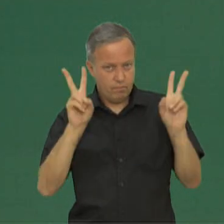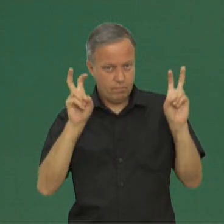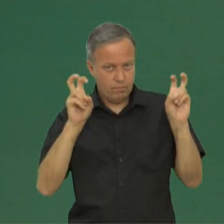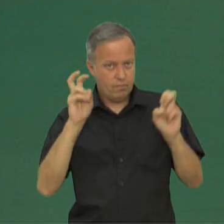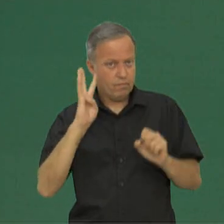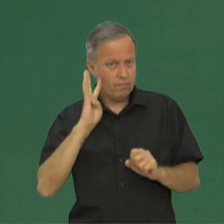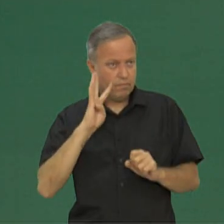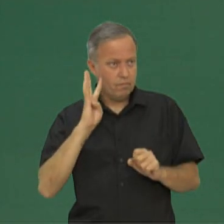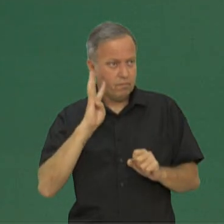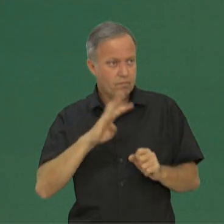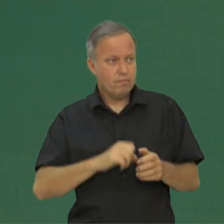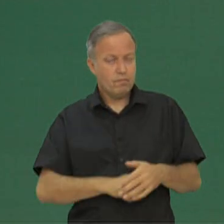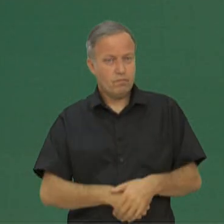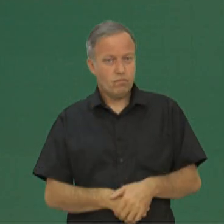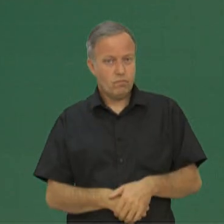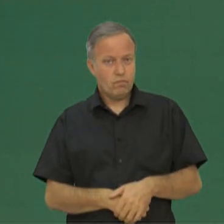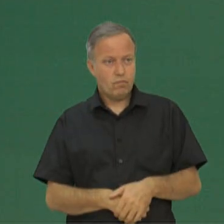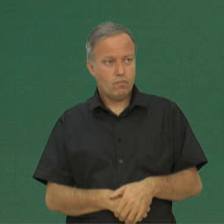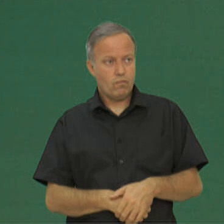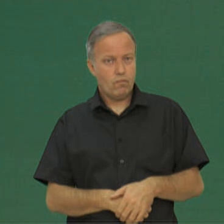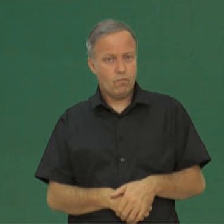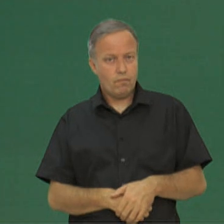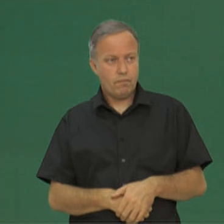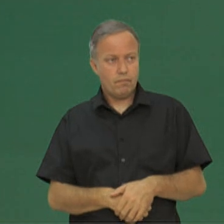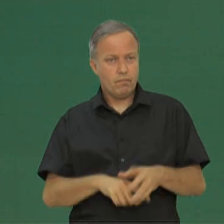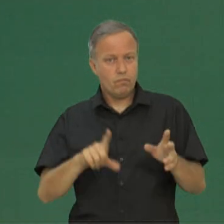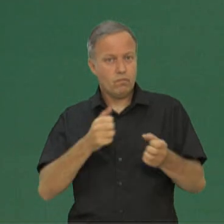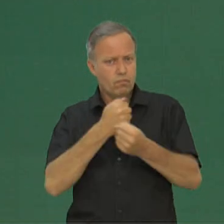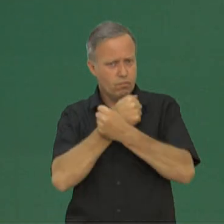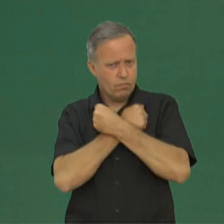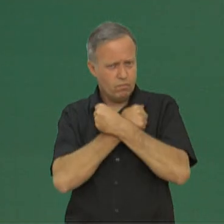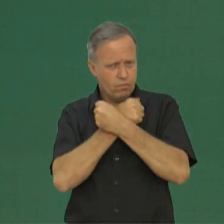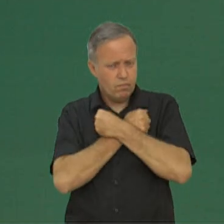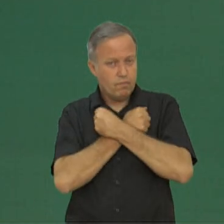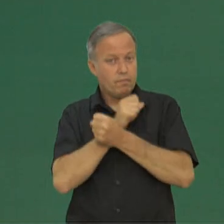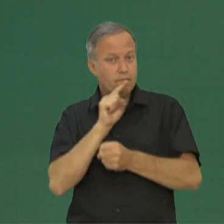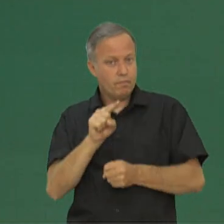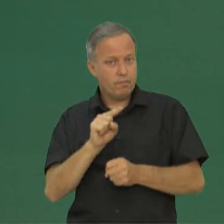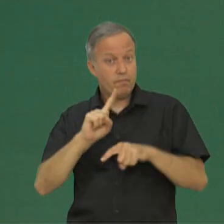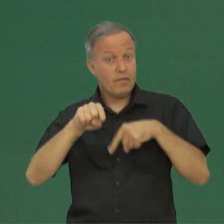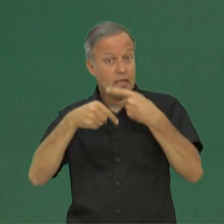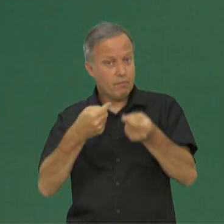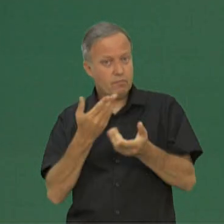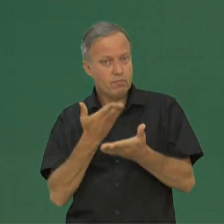interessantes, certo? Então, um super abraço para vocês e